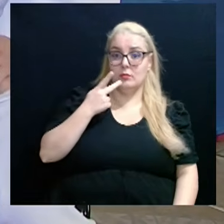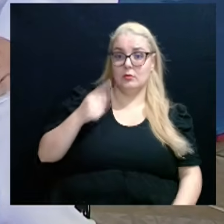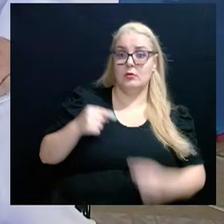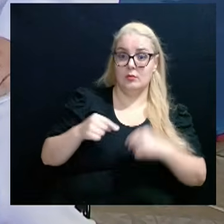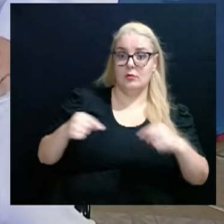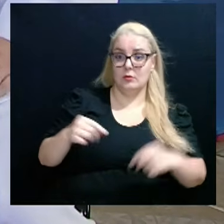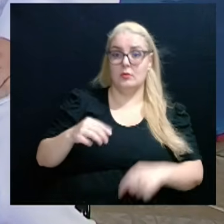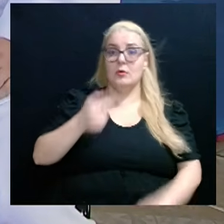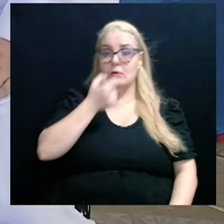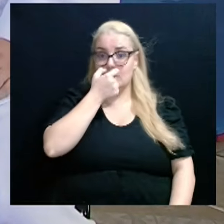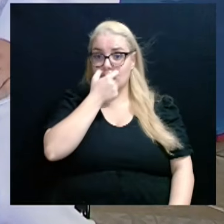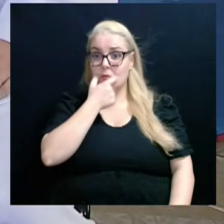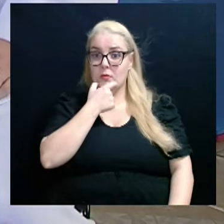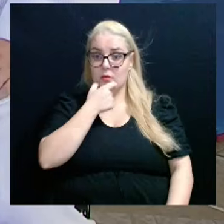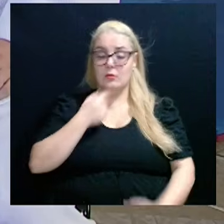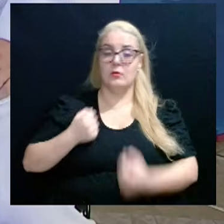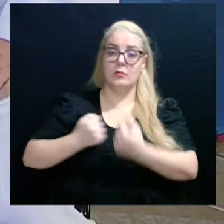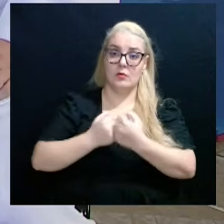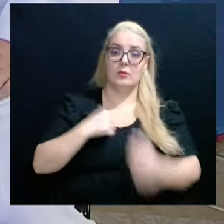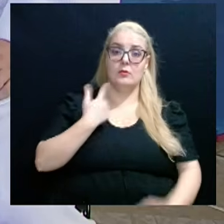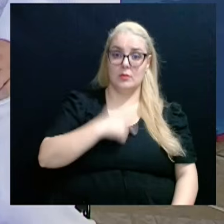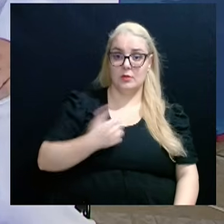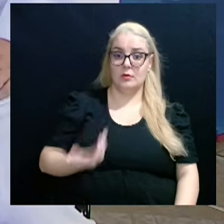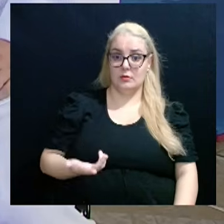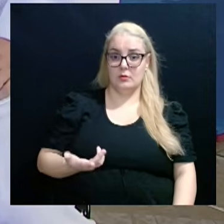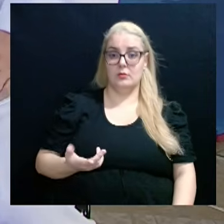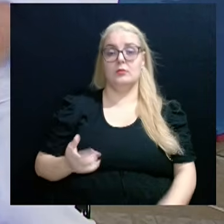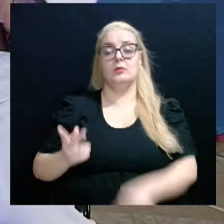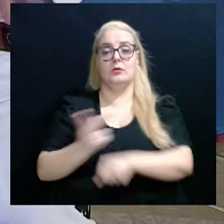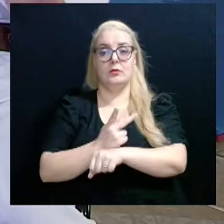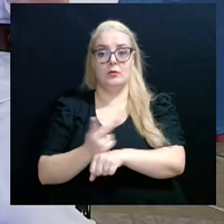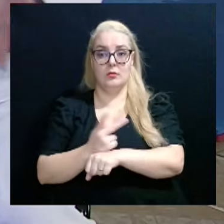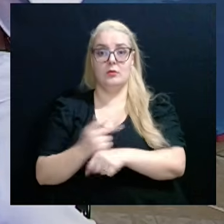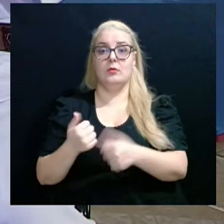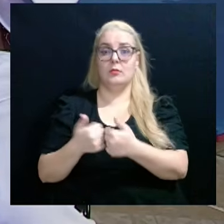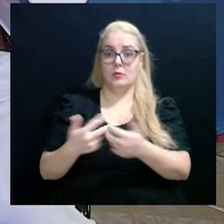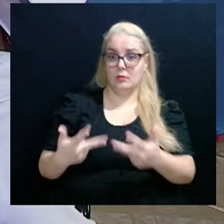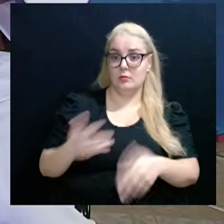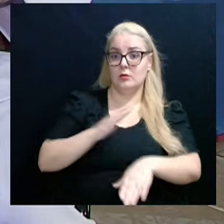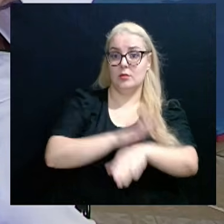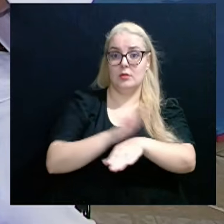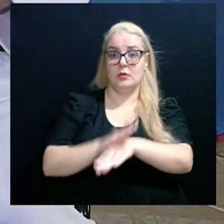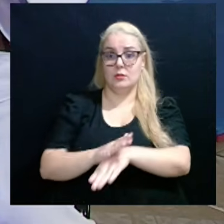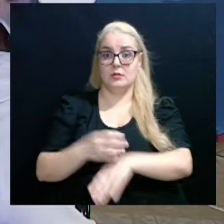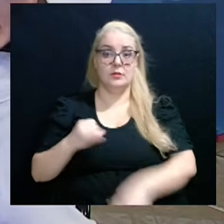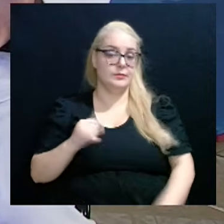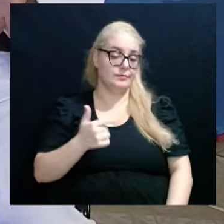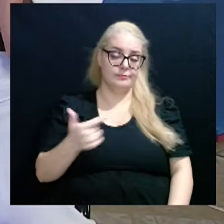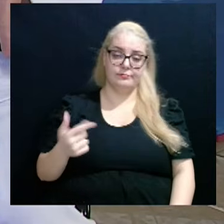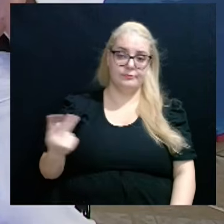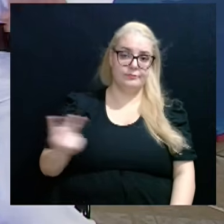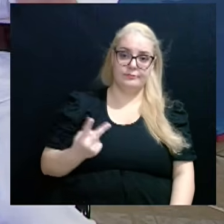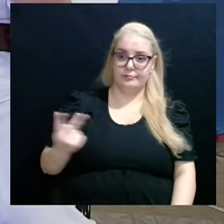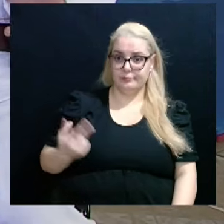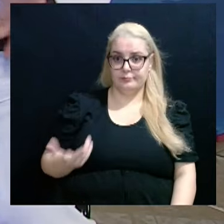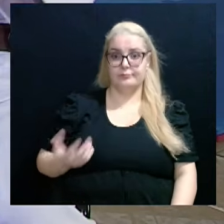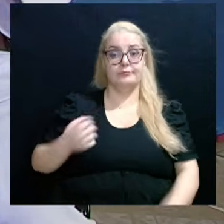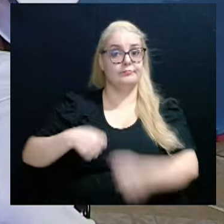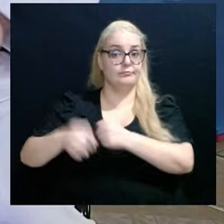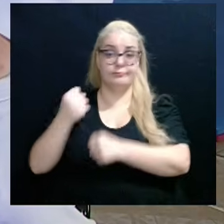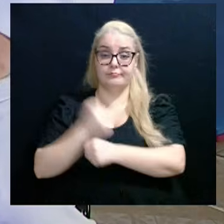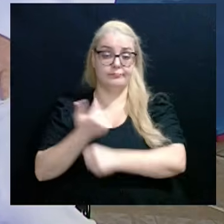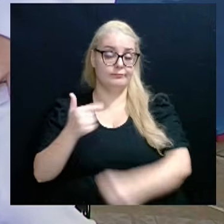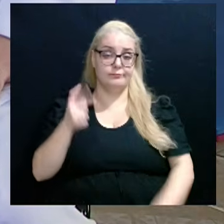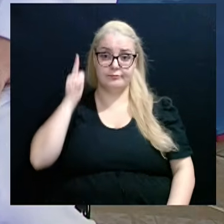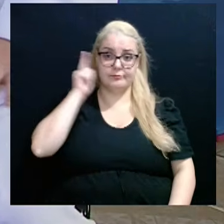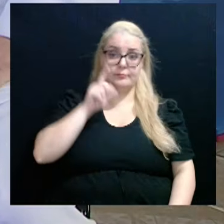que nos apoiou, que tem corrido atrás dos ônibus para nos auxiliar, e que se não fosse esses 2 apoios no ano passado, a gente não teria alcançado os resultados de